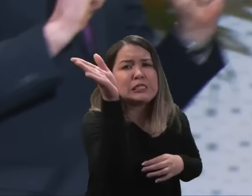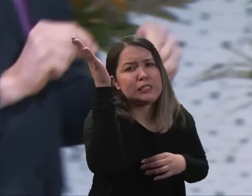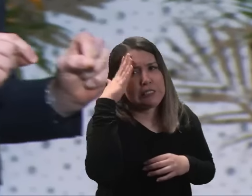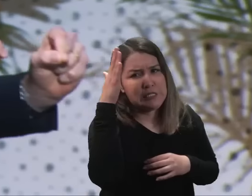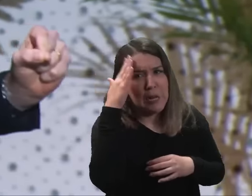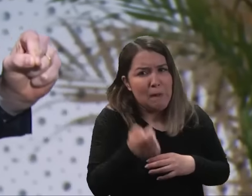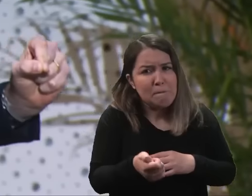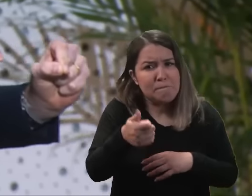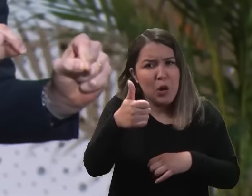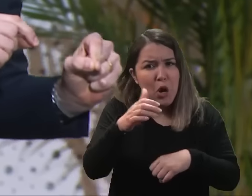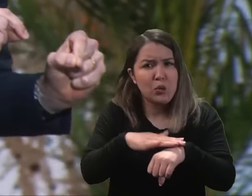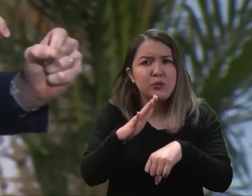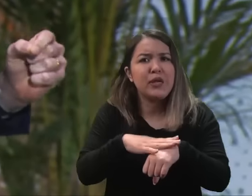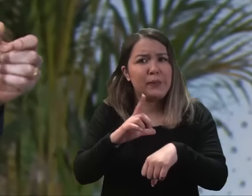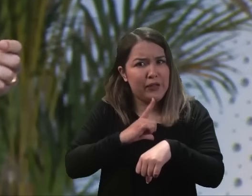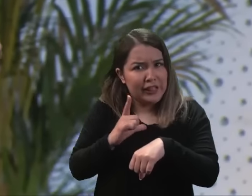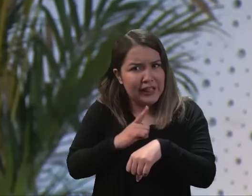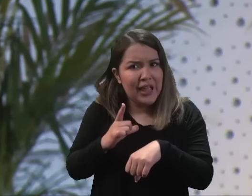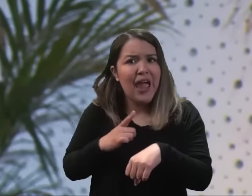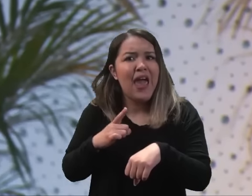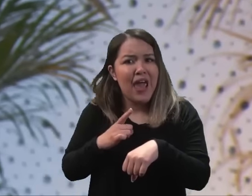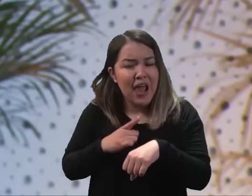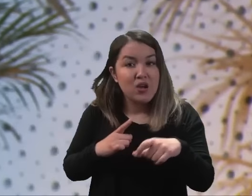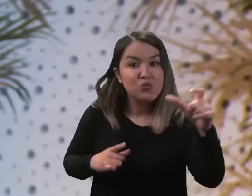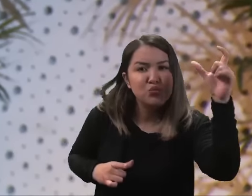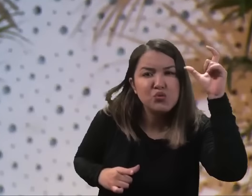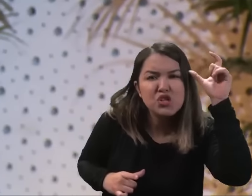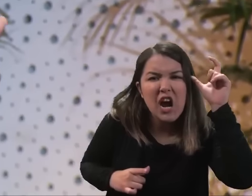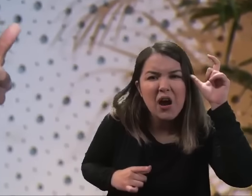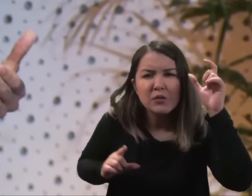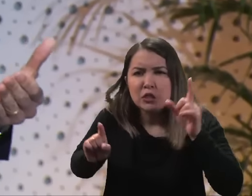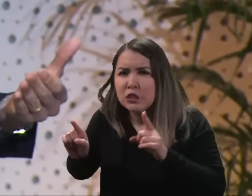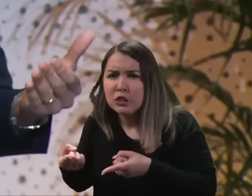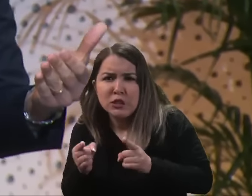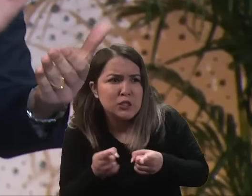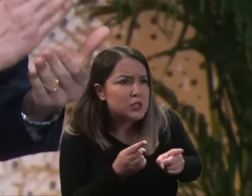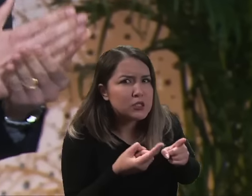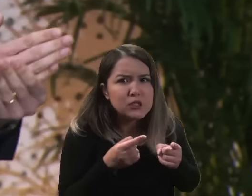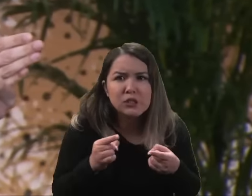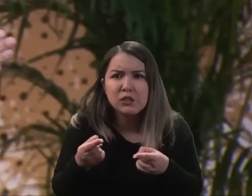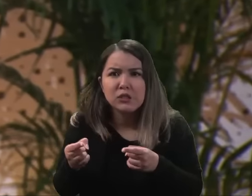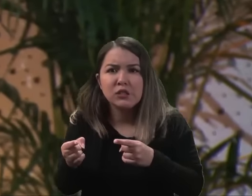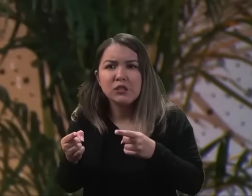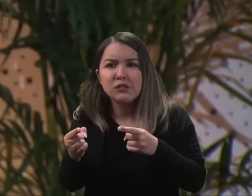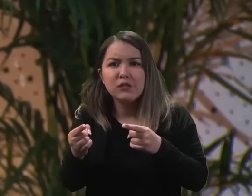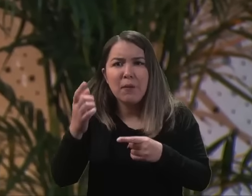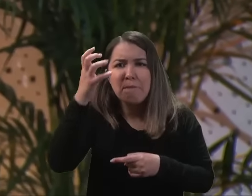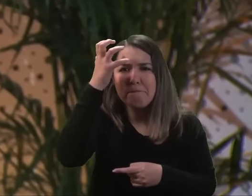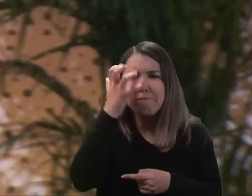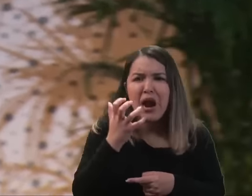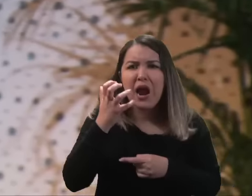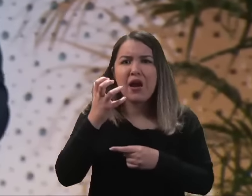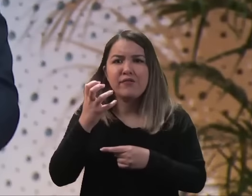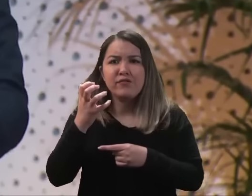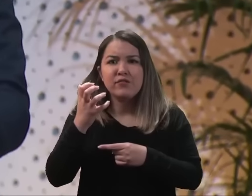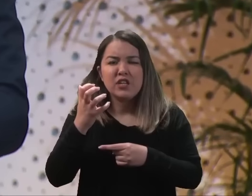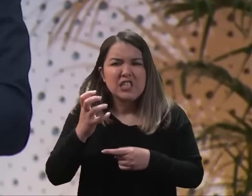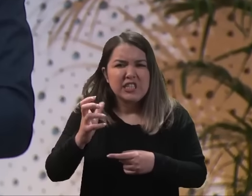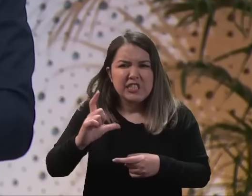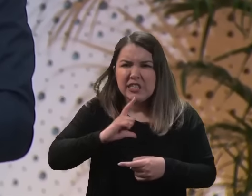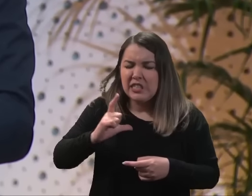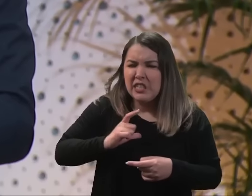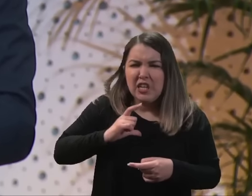lhes resta. E o diabo tem lutado nesses últimos dias da história deste mundo com